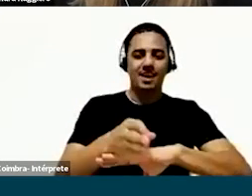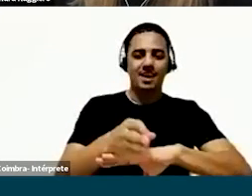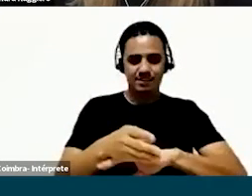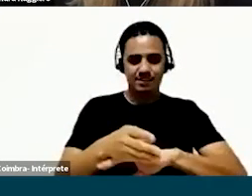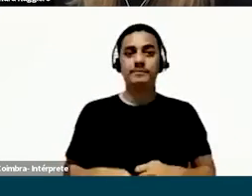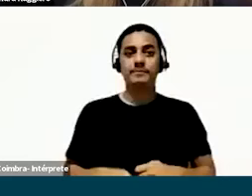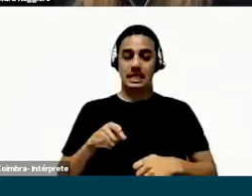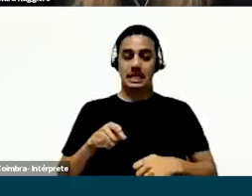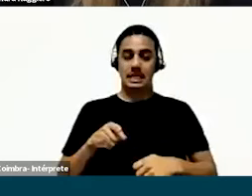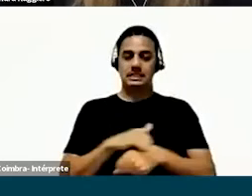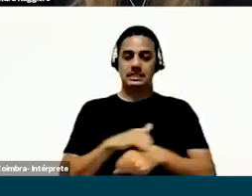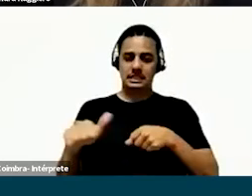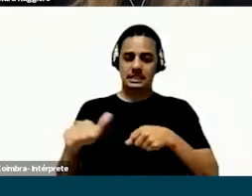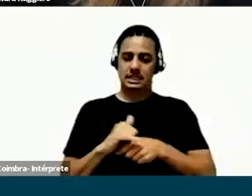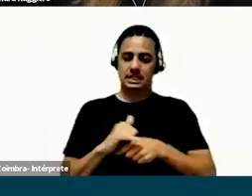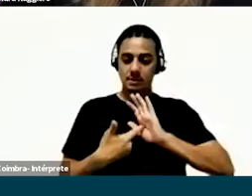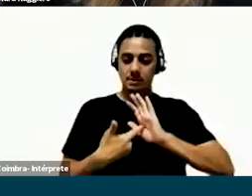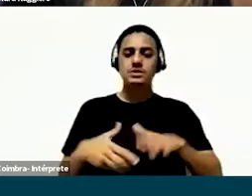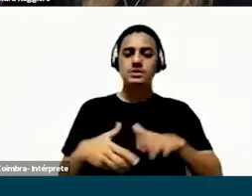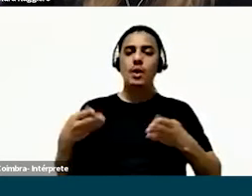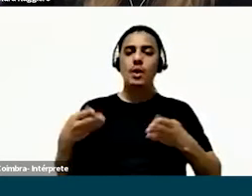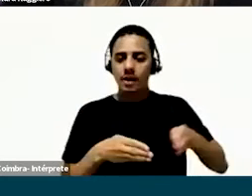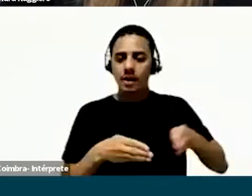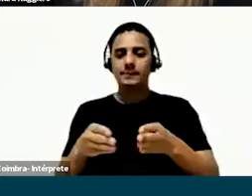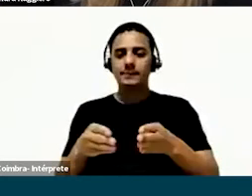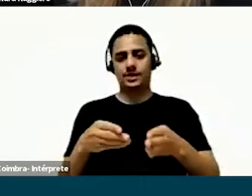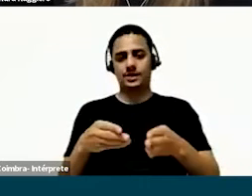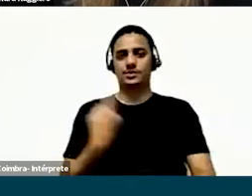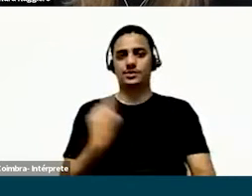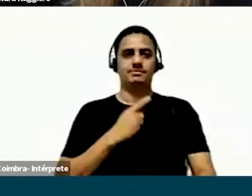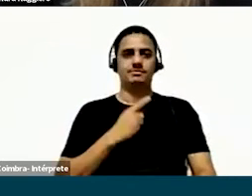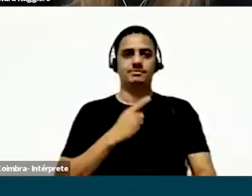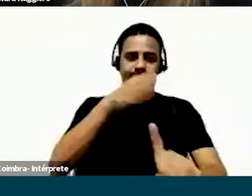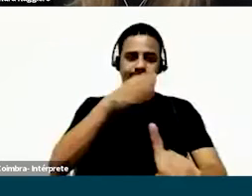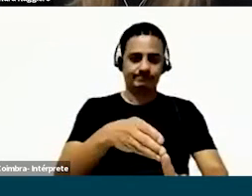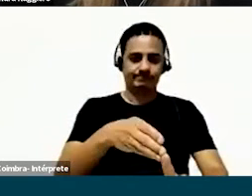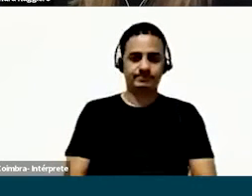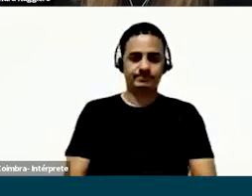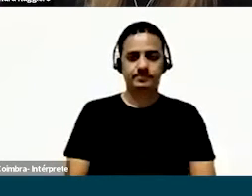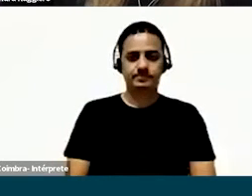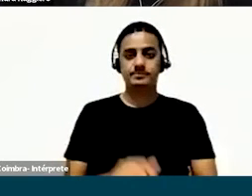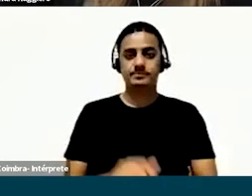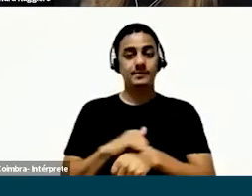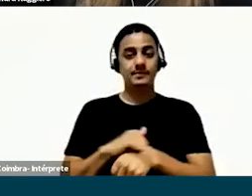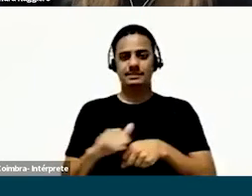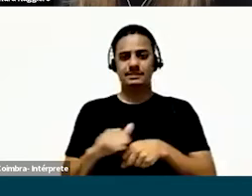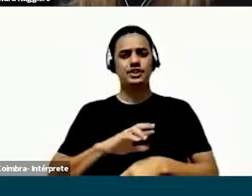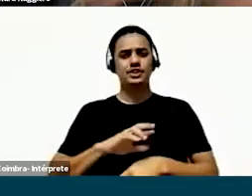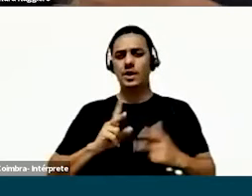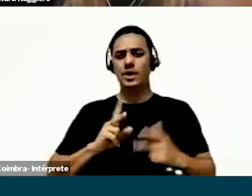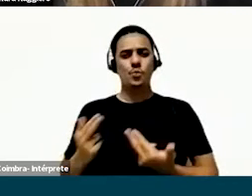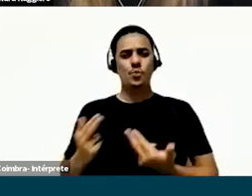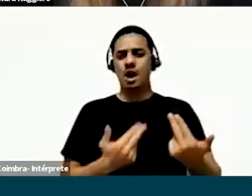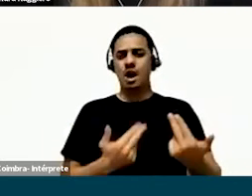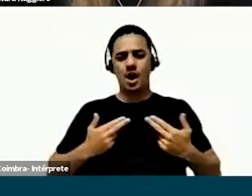indo. É ela que vai nos nortear ao qual caminho a gente deve seguir. Então, a estratégia não